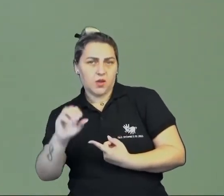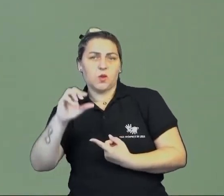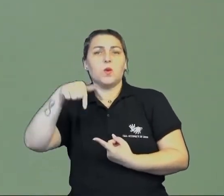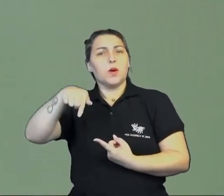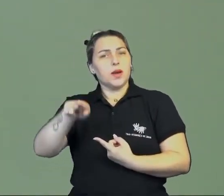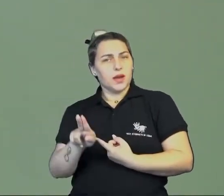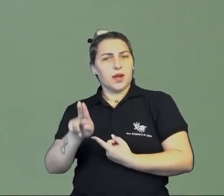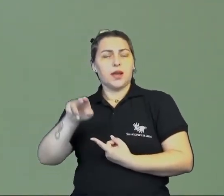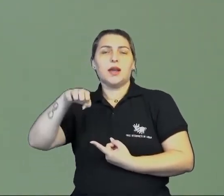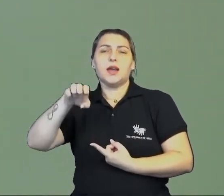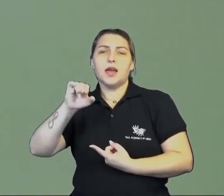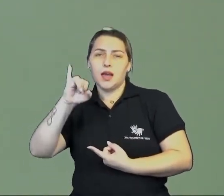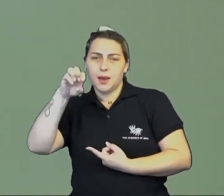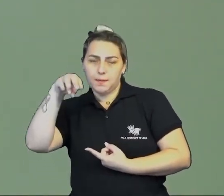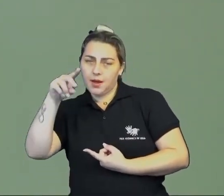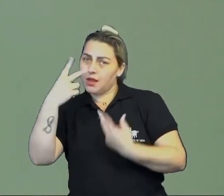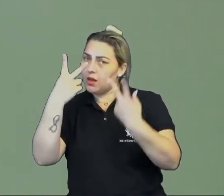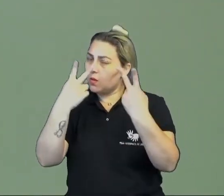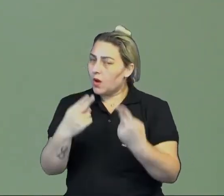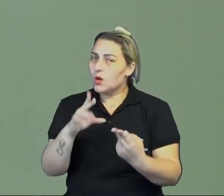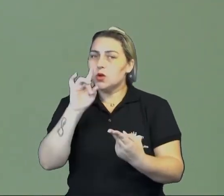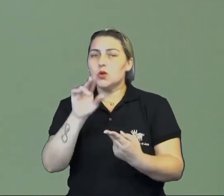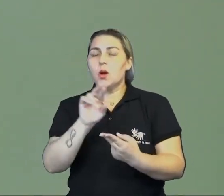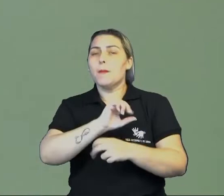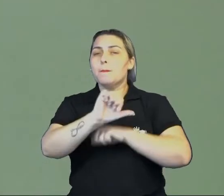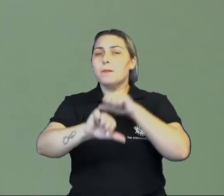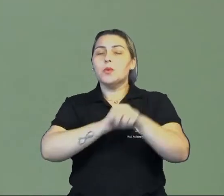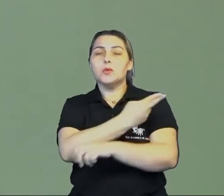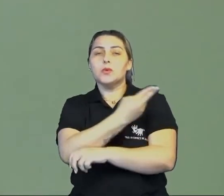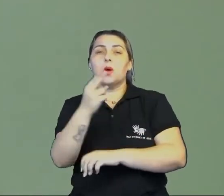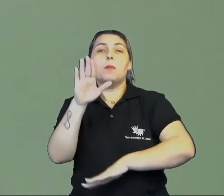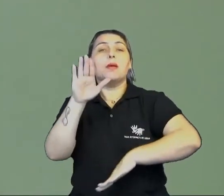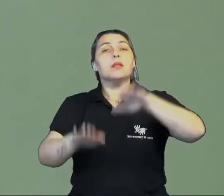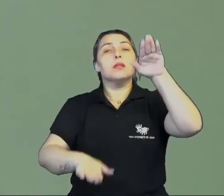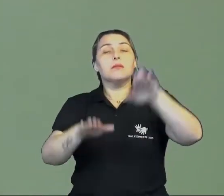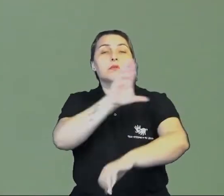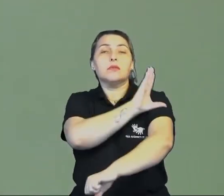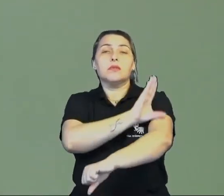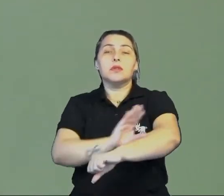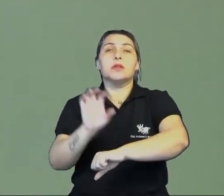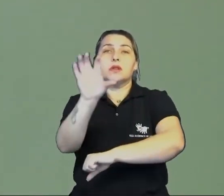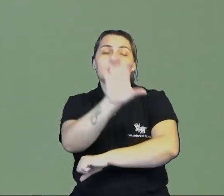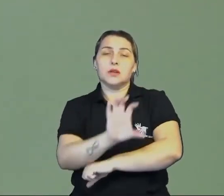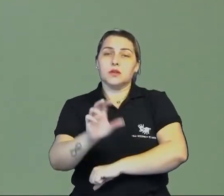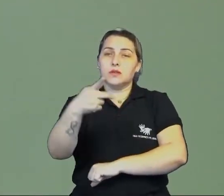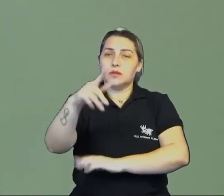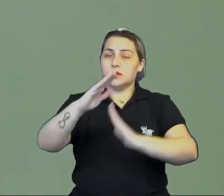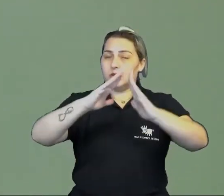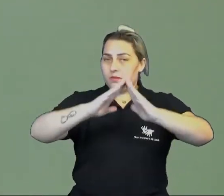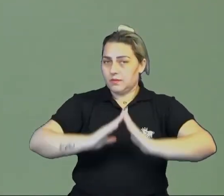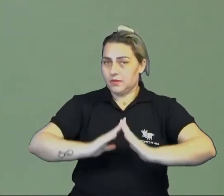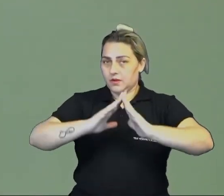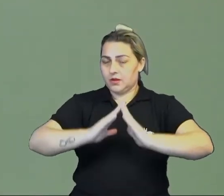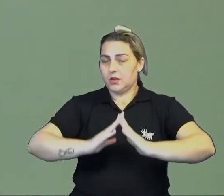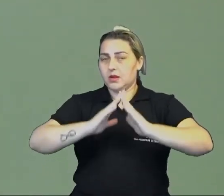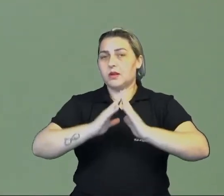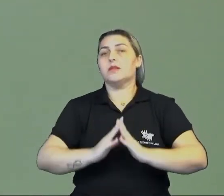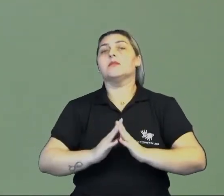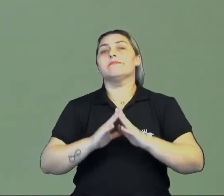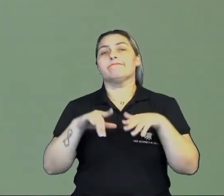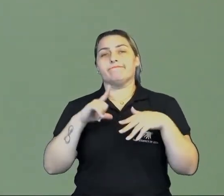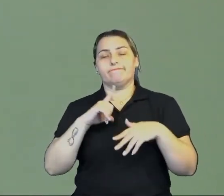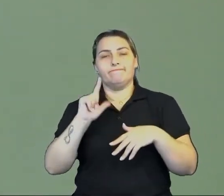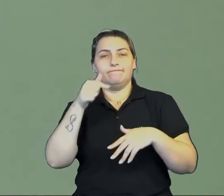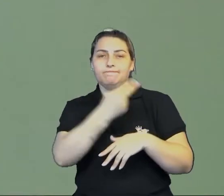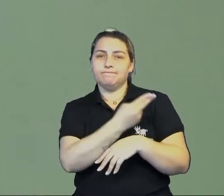tudo é a mesma brincadeira, só muda a denominação, dependendo da cultura, da região que você esteja desenvolvendo, isso vai ter